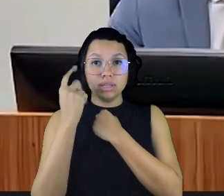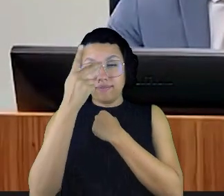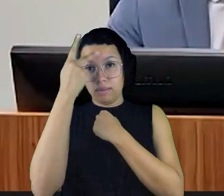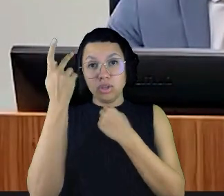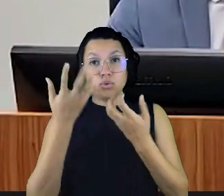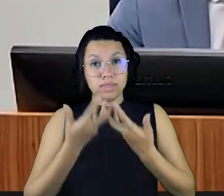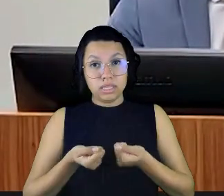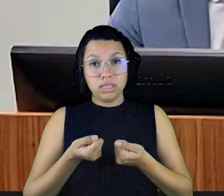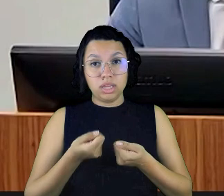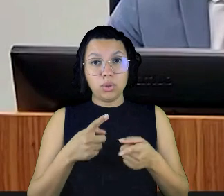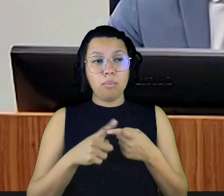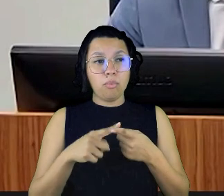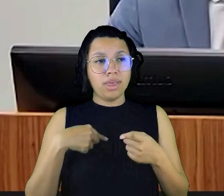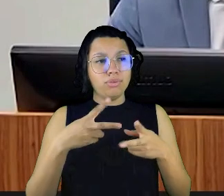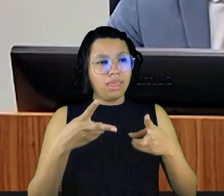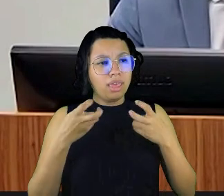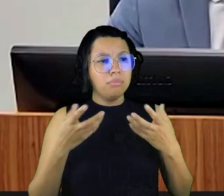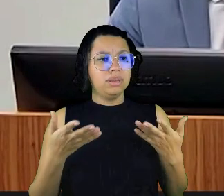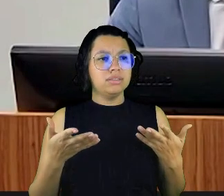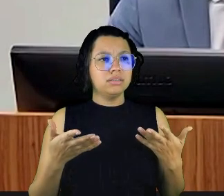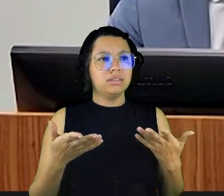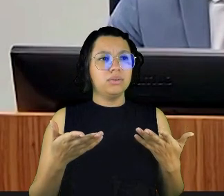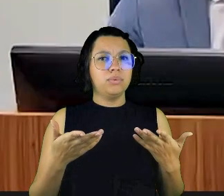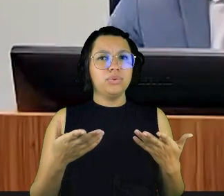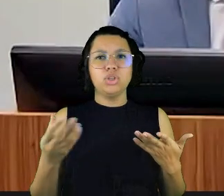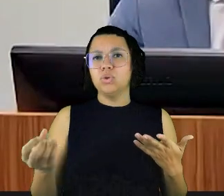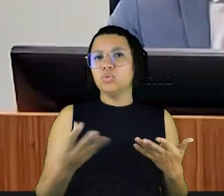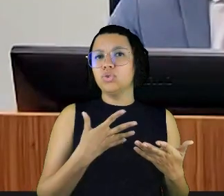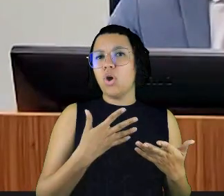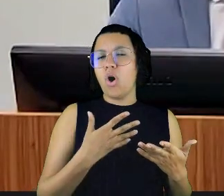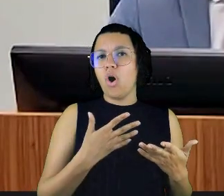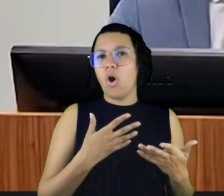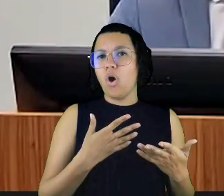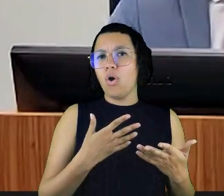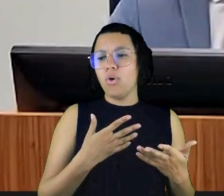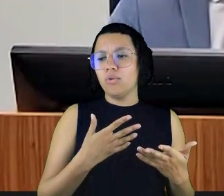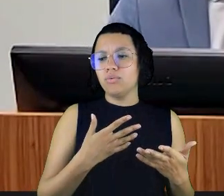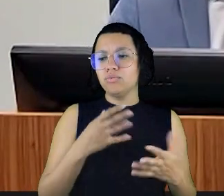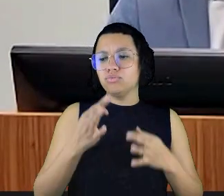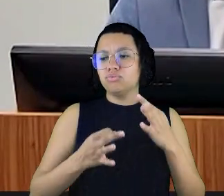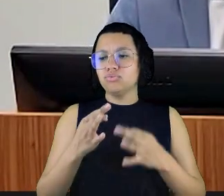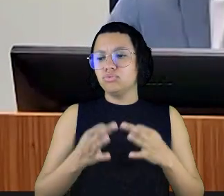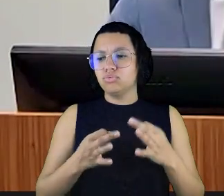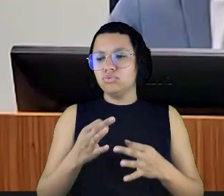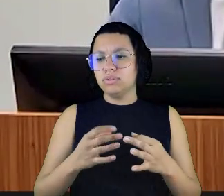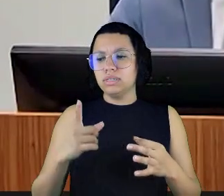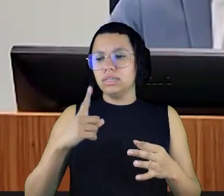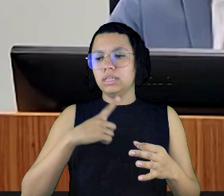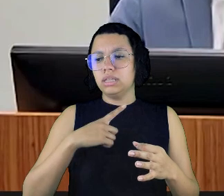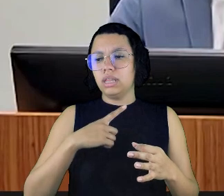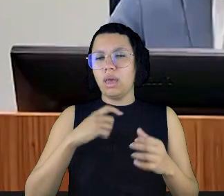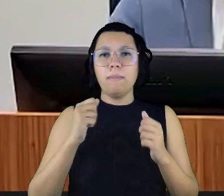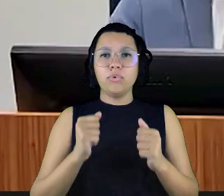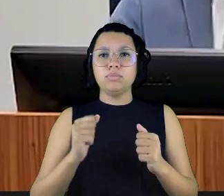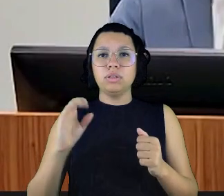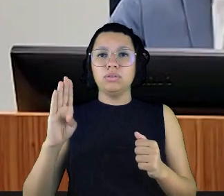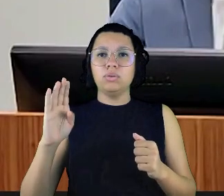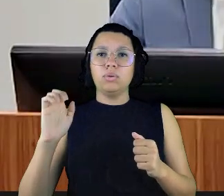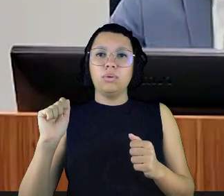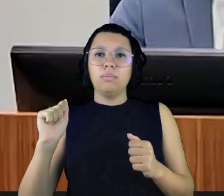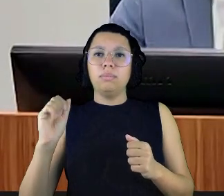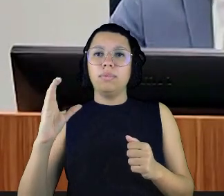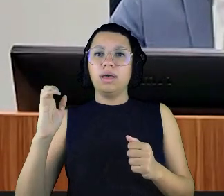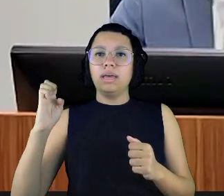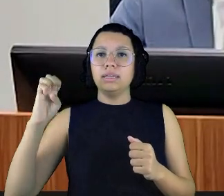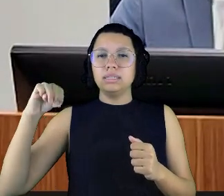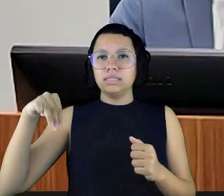os novos exequentes, agora que tem a possibilidade do passe injusto, eles não querem mais nem saber. Eles nem. Não, Renata, eu